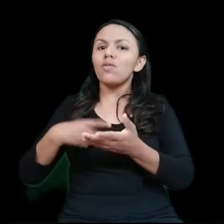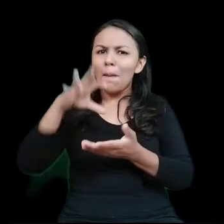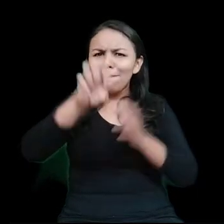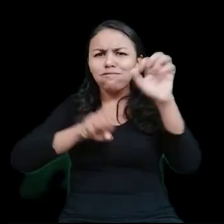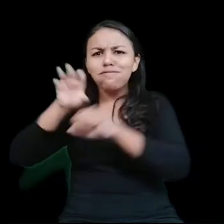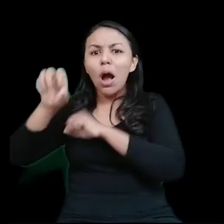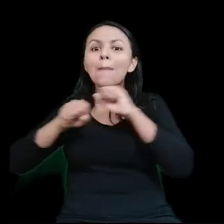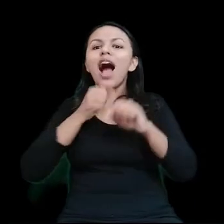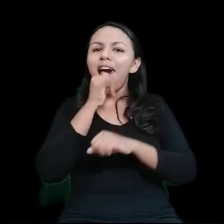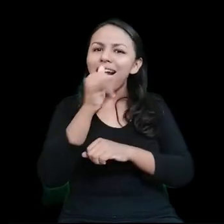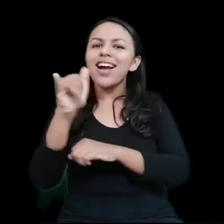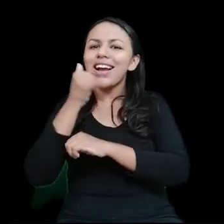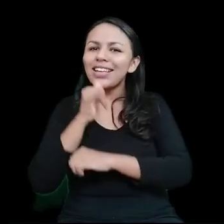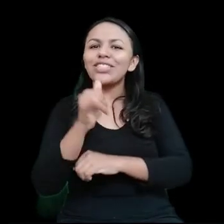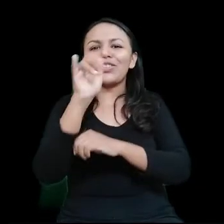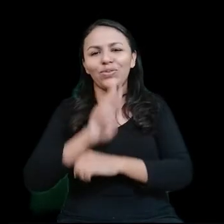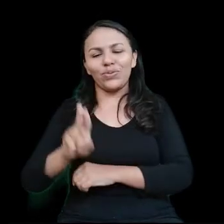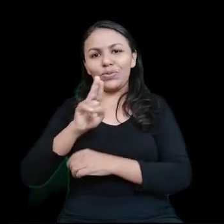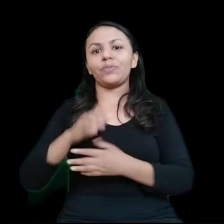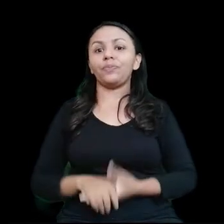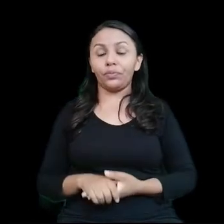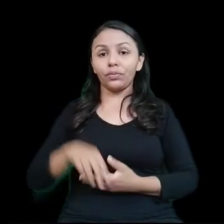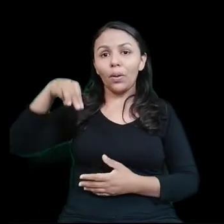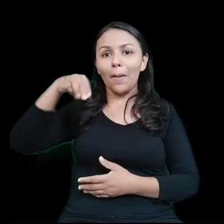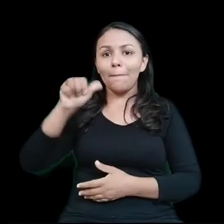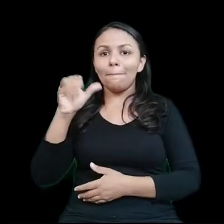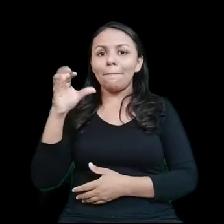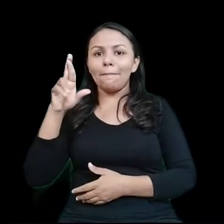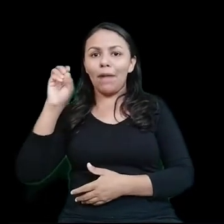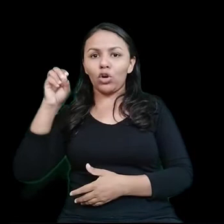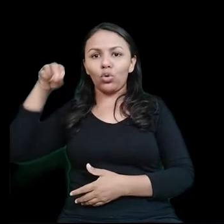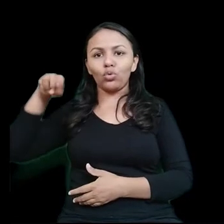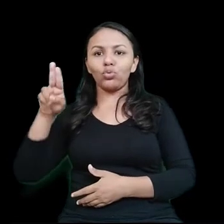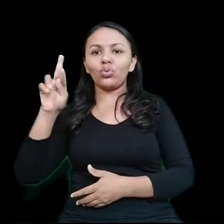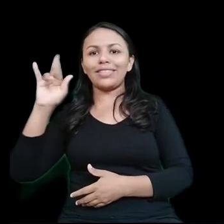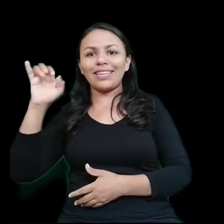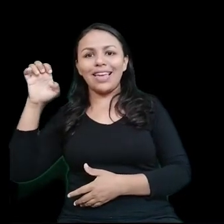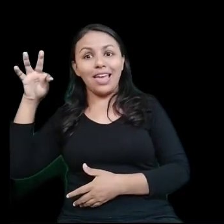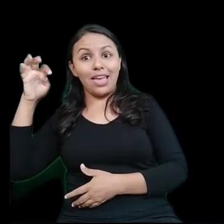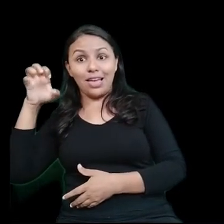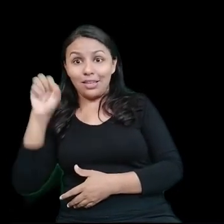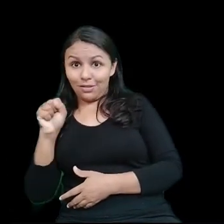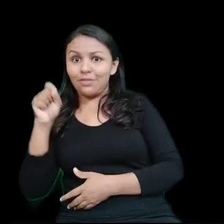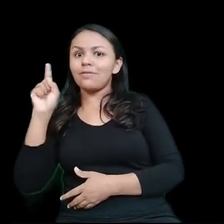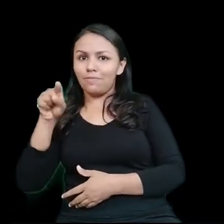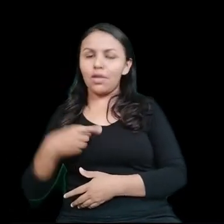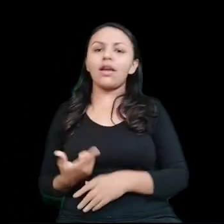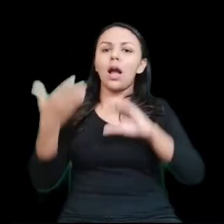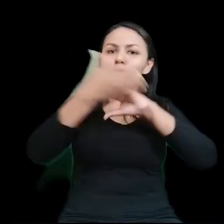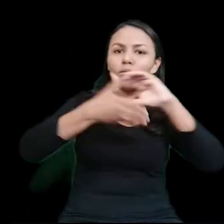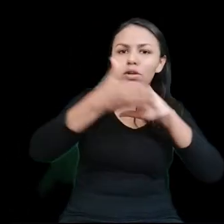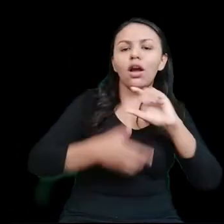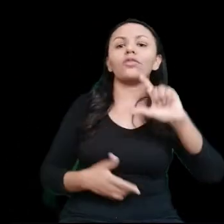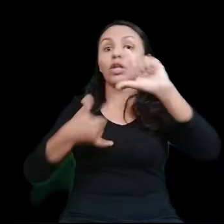corpo. E aí nós temos os macronutrientes, carboidratos, lipídios como energéticos e a proteína como